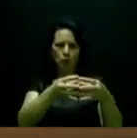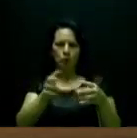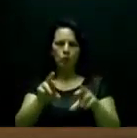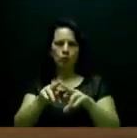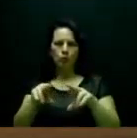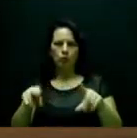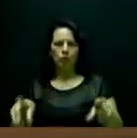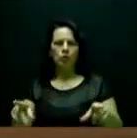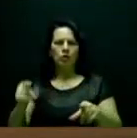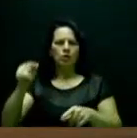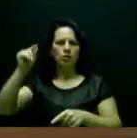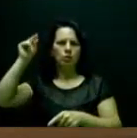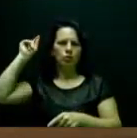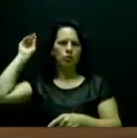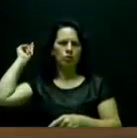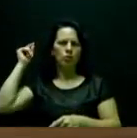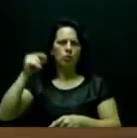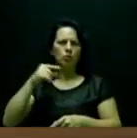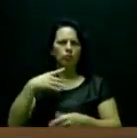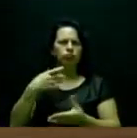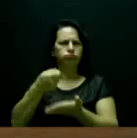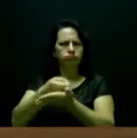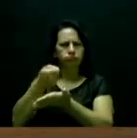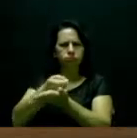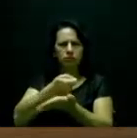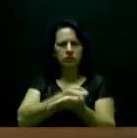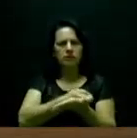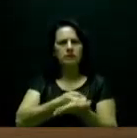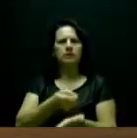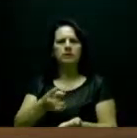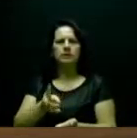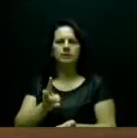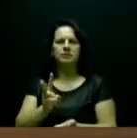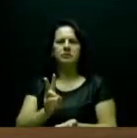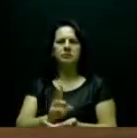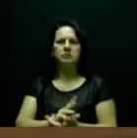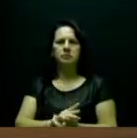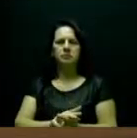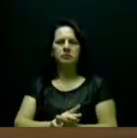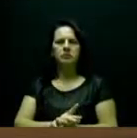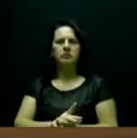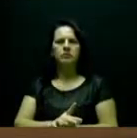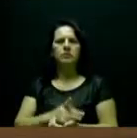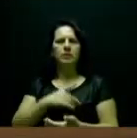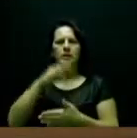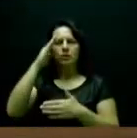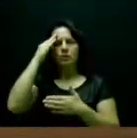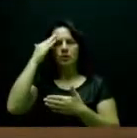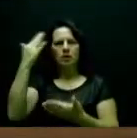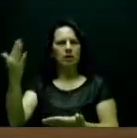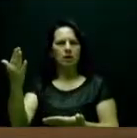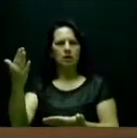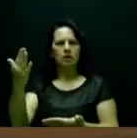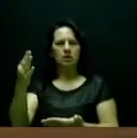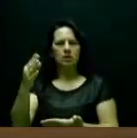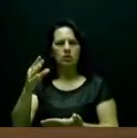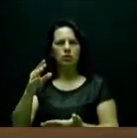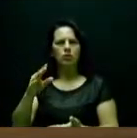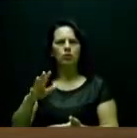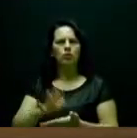vem de outra legislatura nessa mesma batida. Então, eu só tenho que agradecer a Vossa Excelência, dizer que sou um soldado